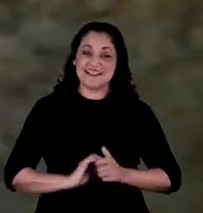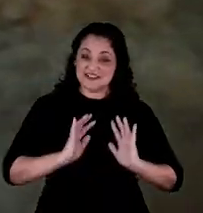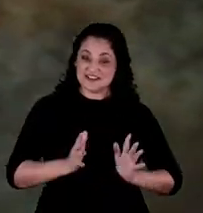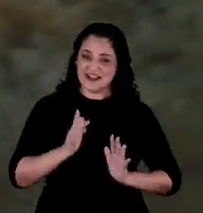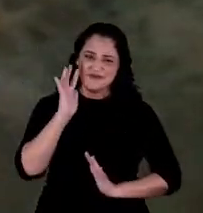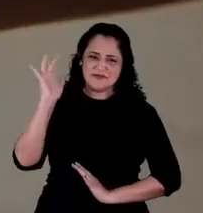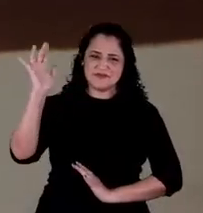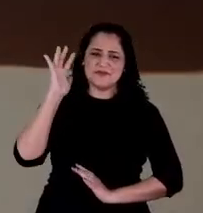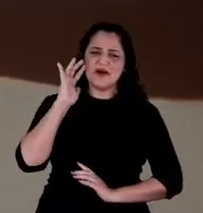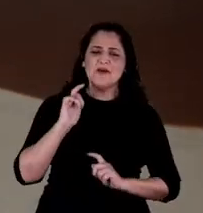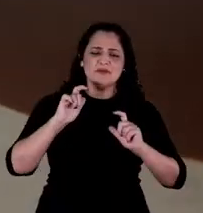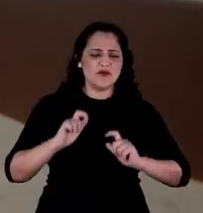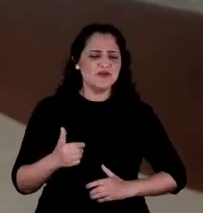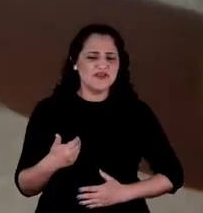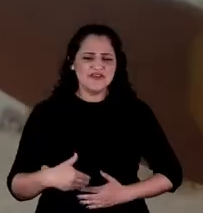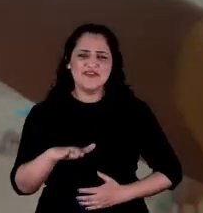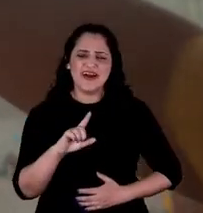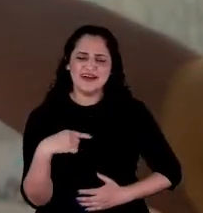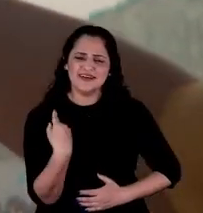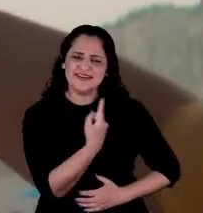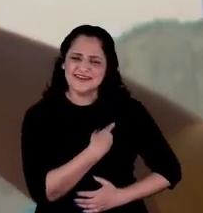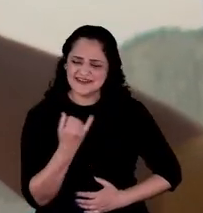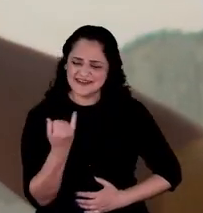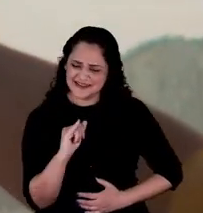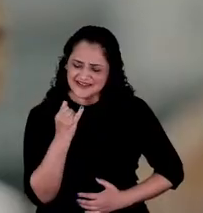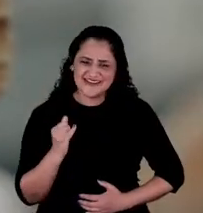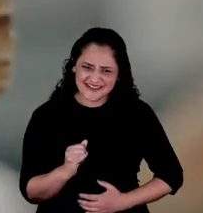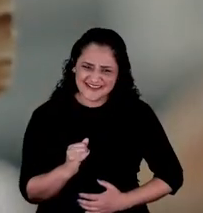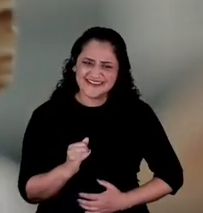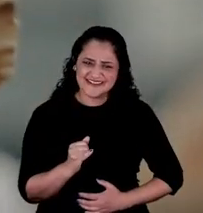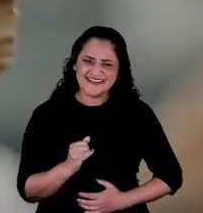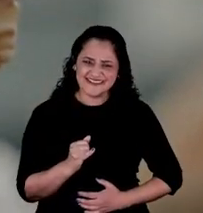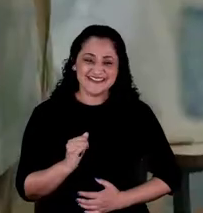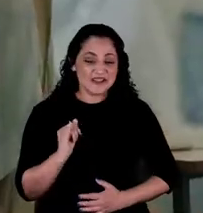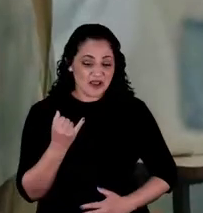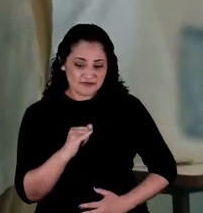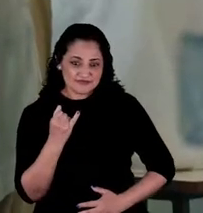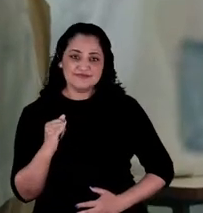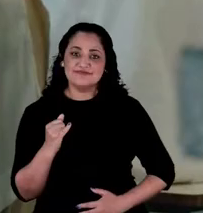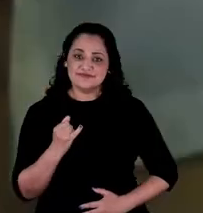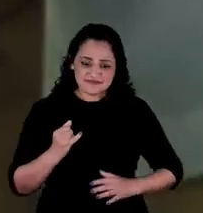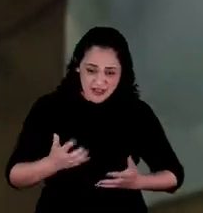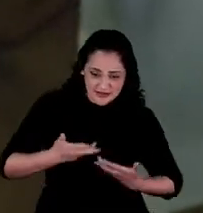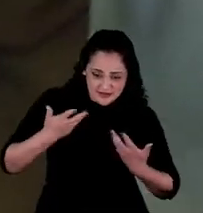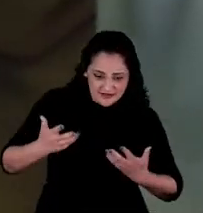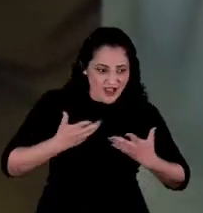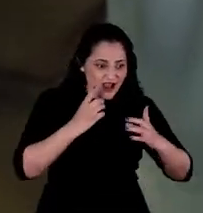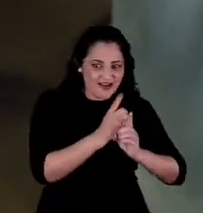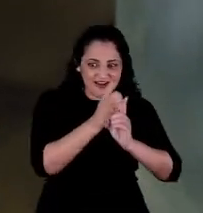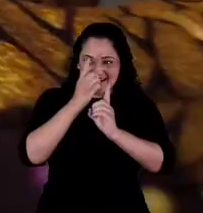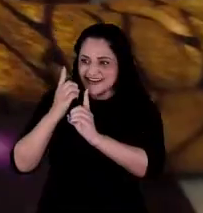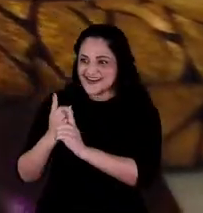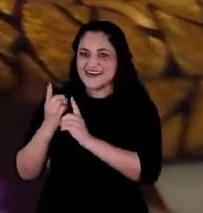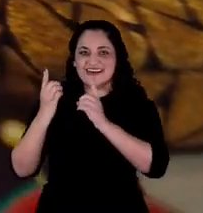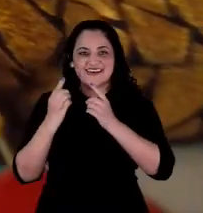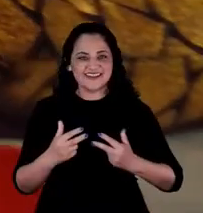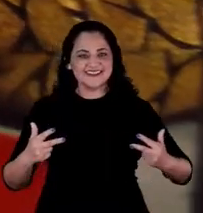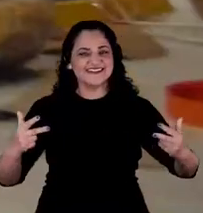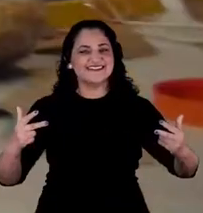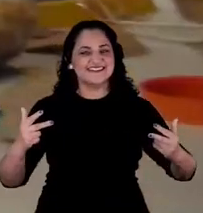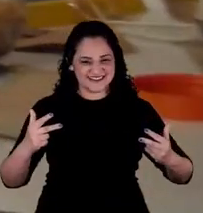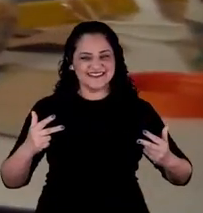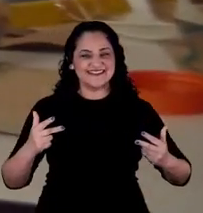já parou para pensar Para onde vai a nossa energia a nossa energia incentiva descobertas